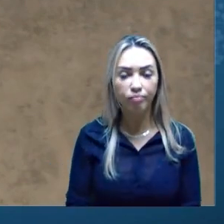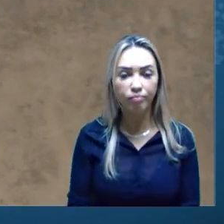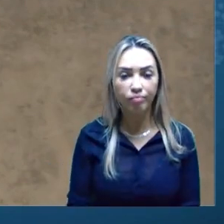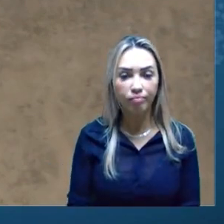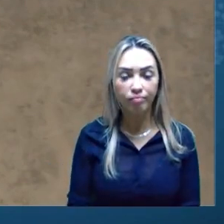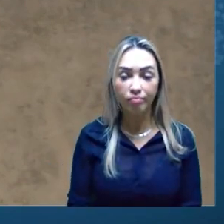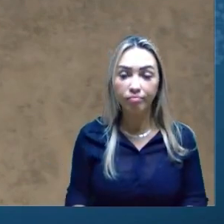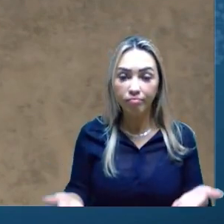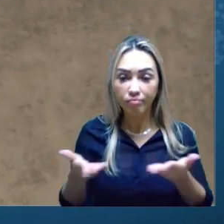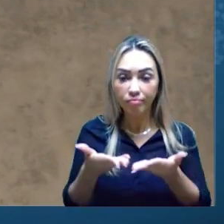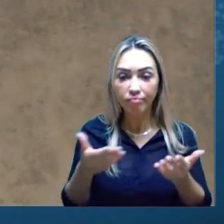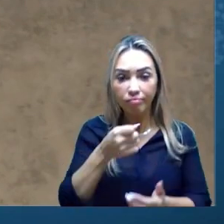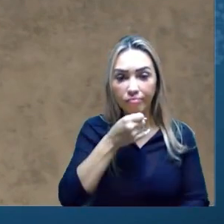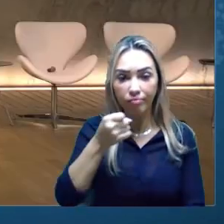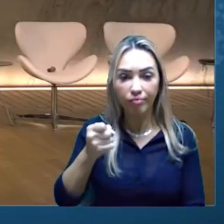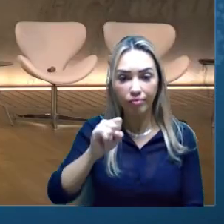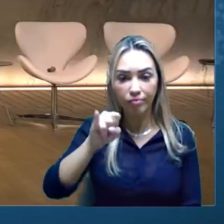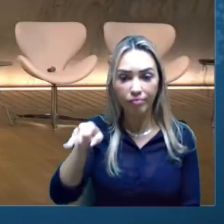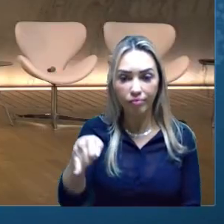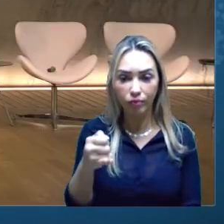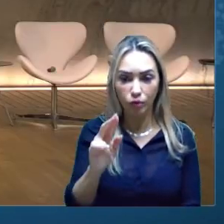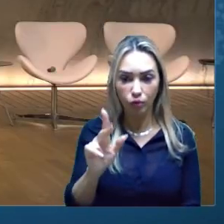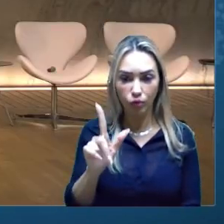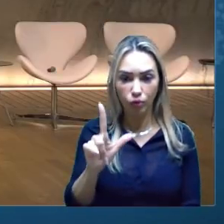a Júlio Croda.